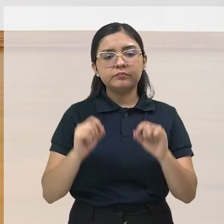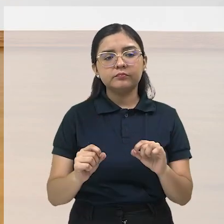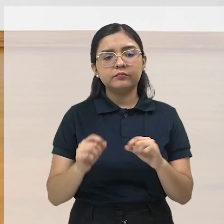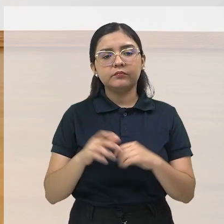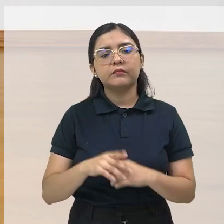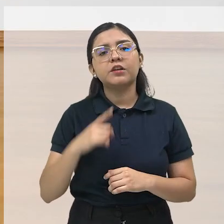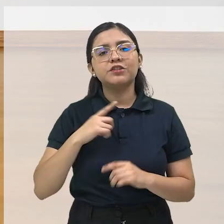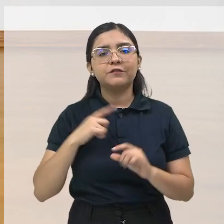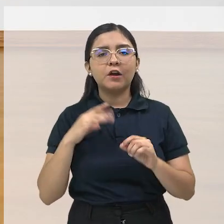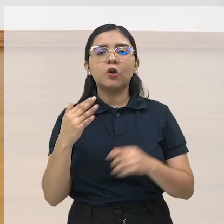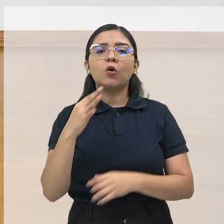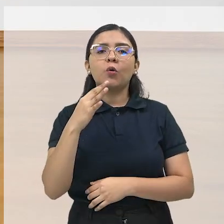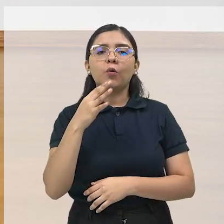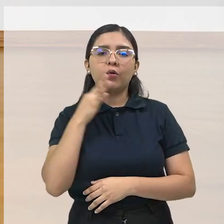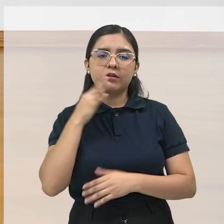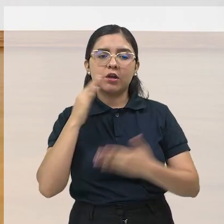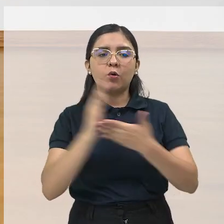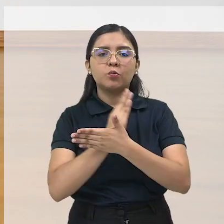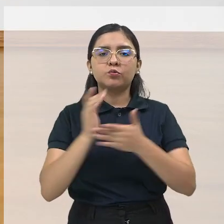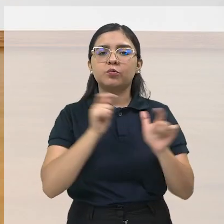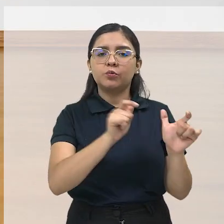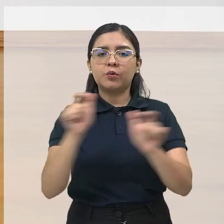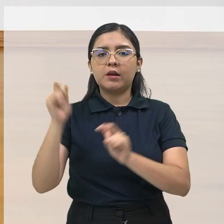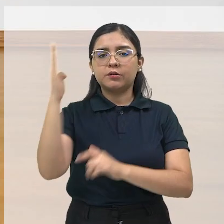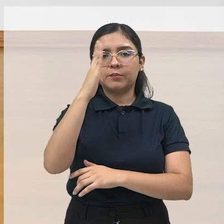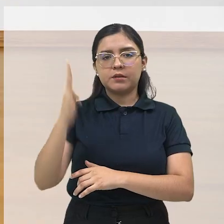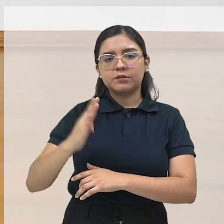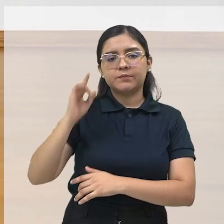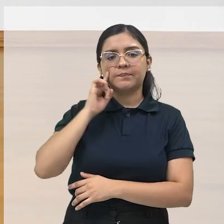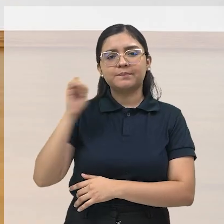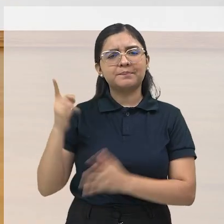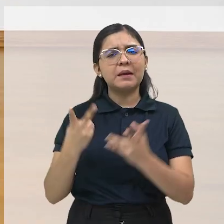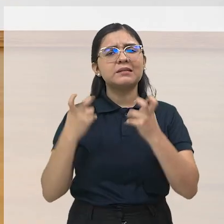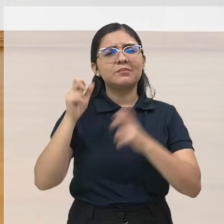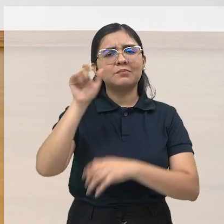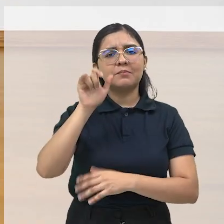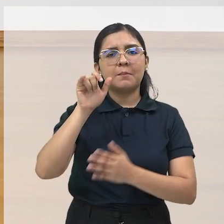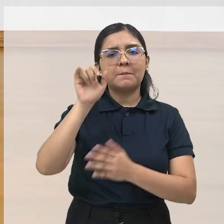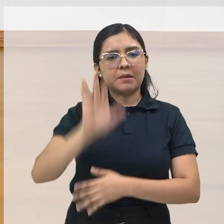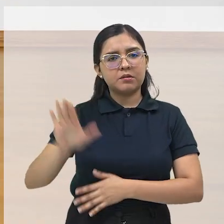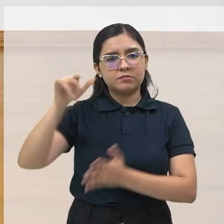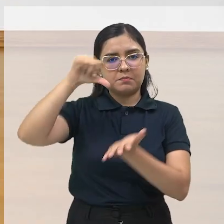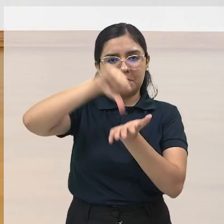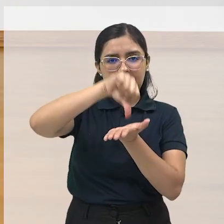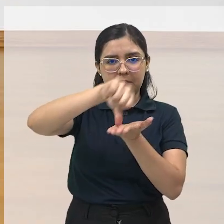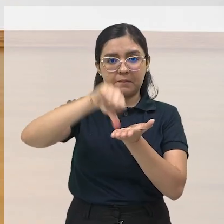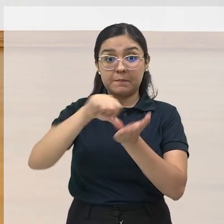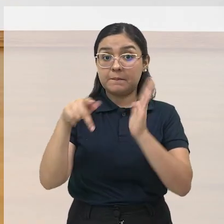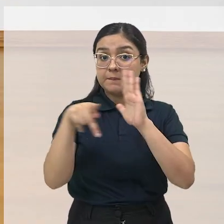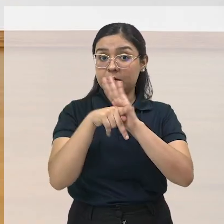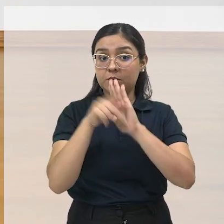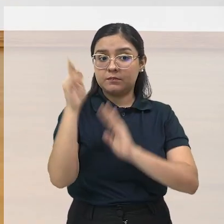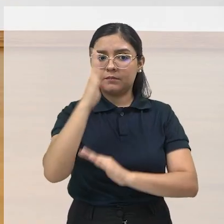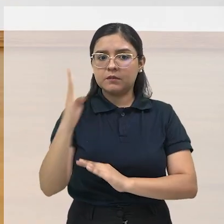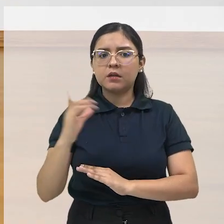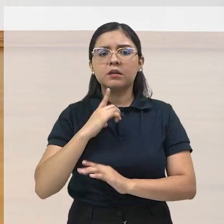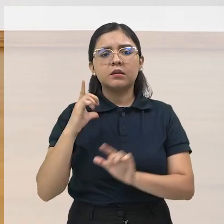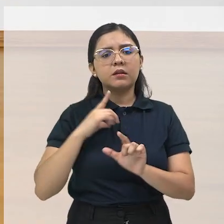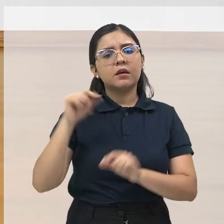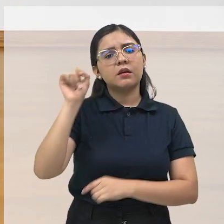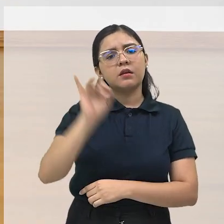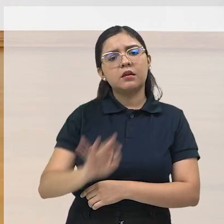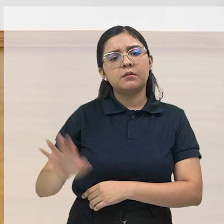viagem pelo Brasil. Aqui ao lado vocês estão vendo o nosso mapa brasileiro. E a gente tem a imagem de